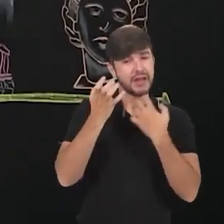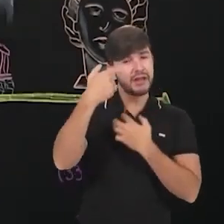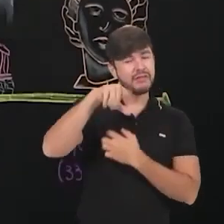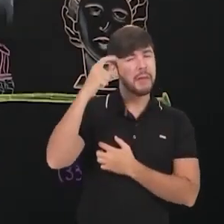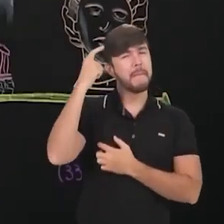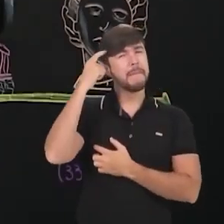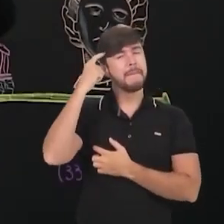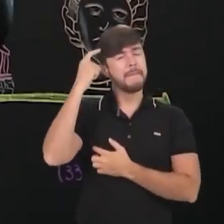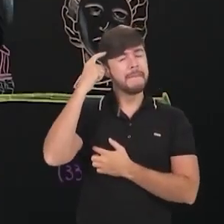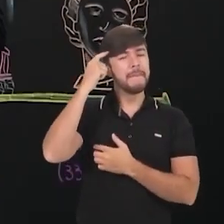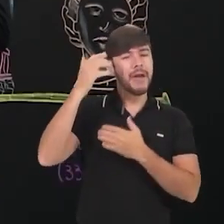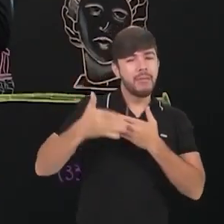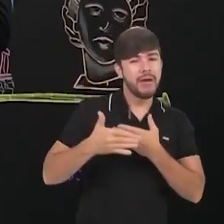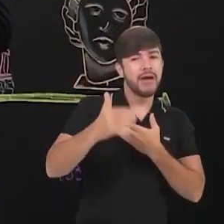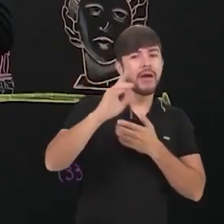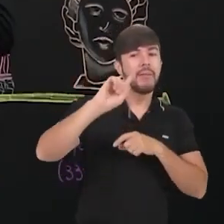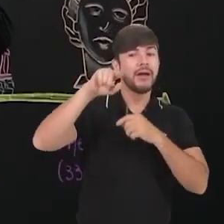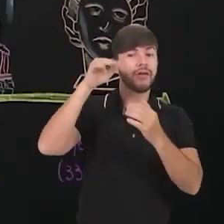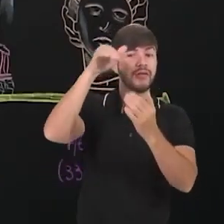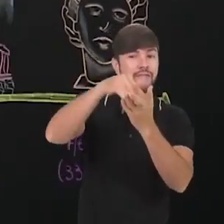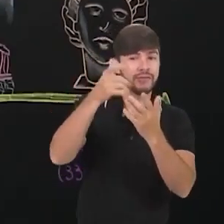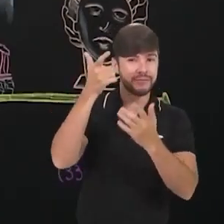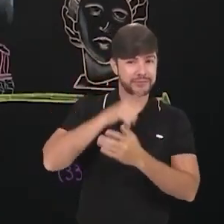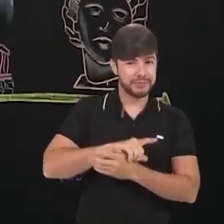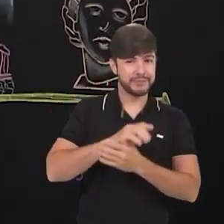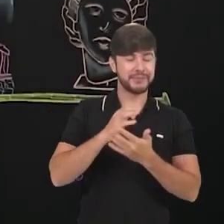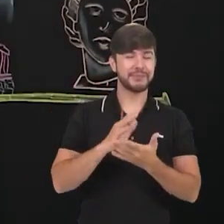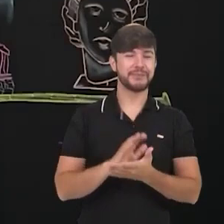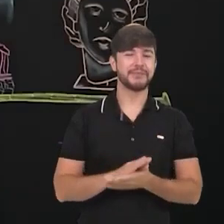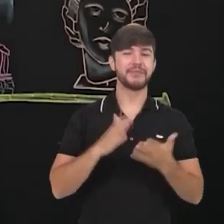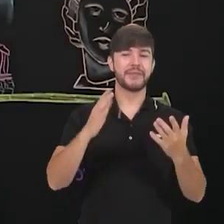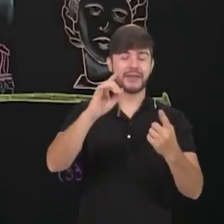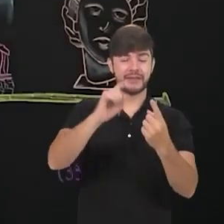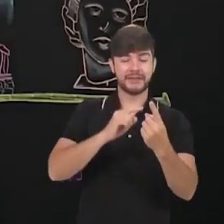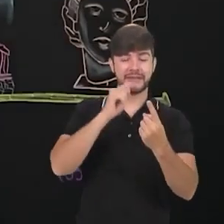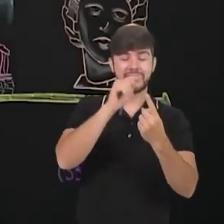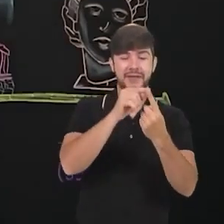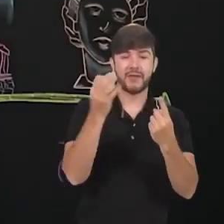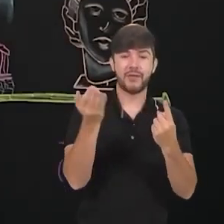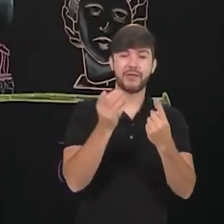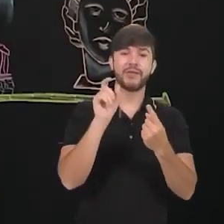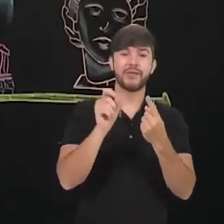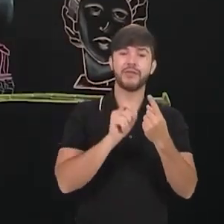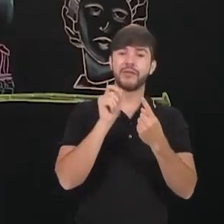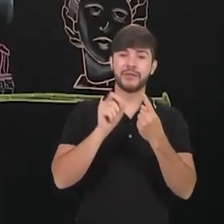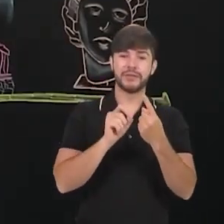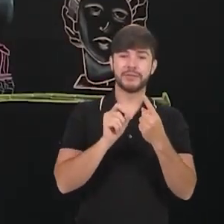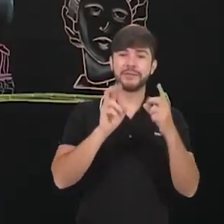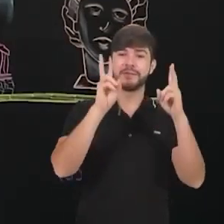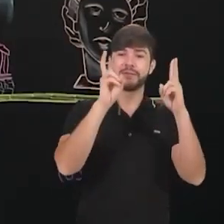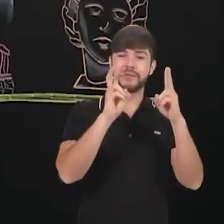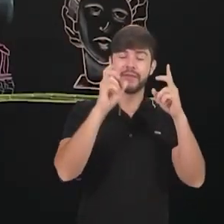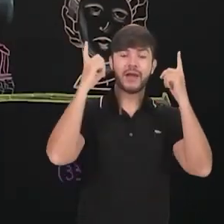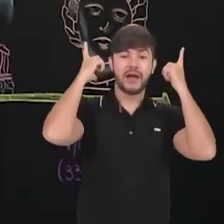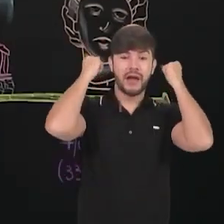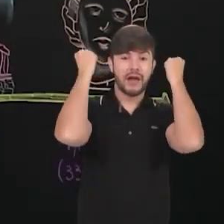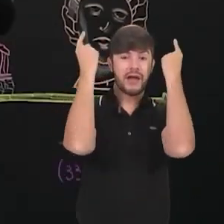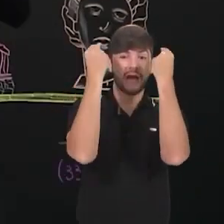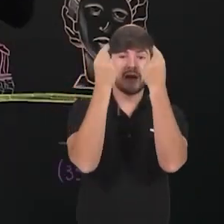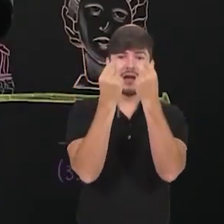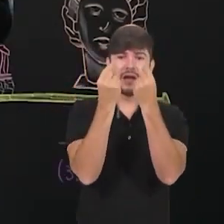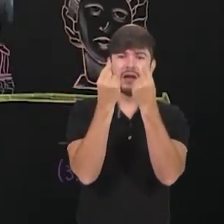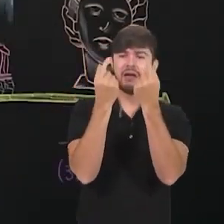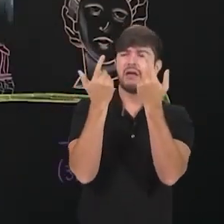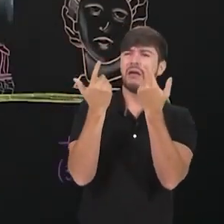reflita ao longo dessa aula para a gente encerrar junto aqui. Primeira coisa que eu vou trazer para a discussão é esse tema sobre Grécia Antiga. De